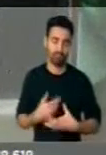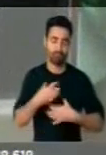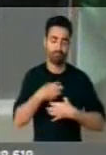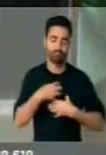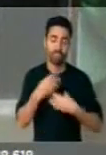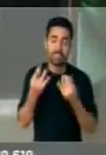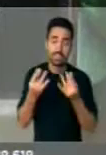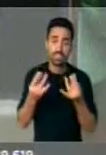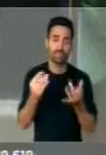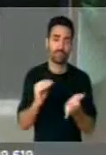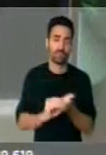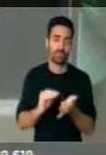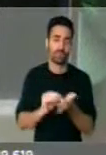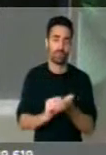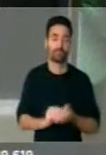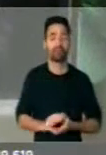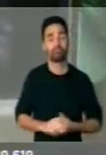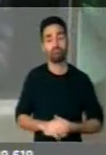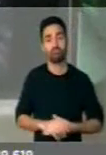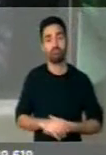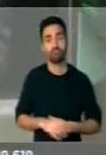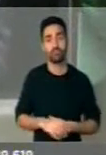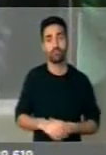No dia